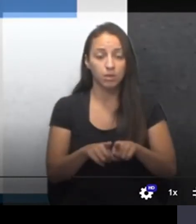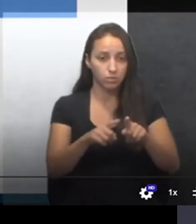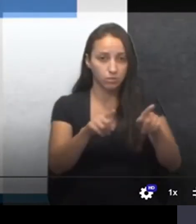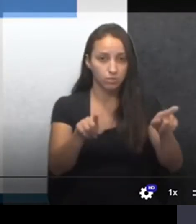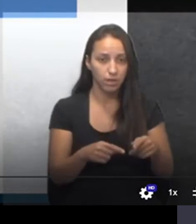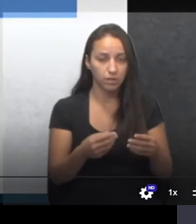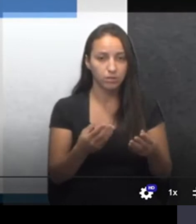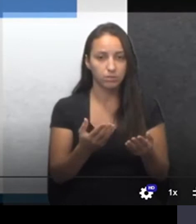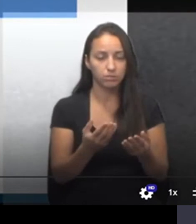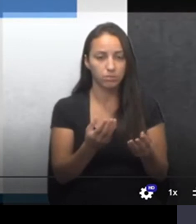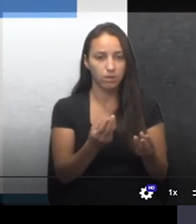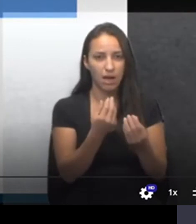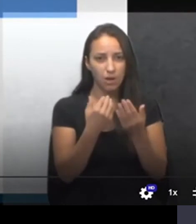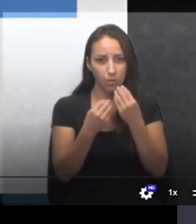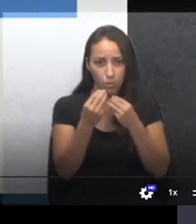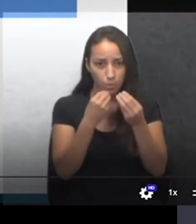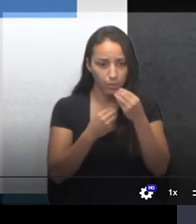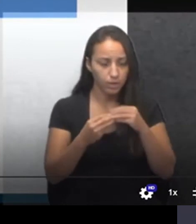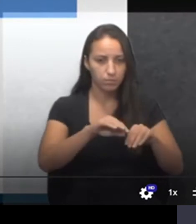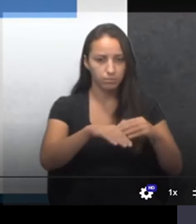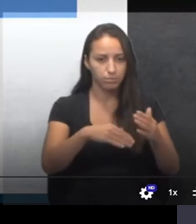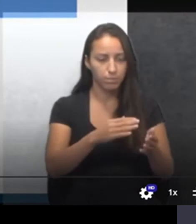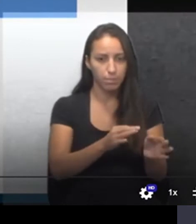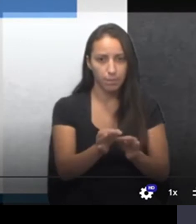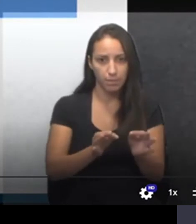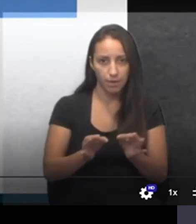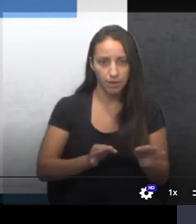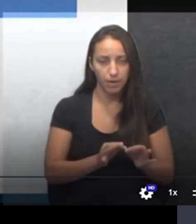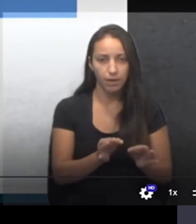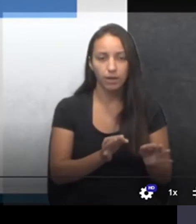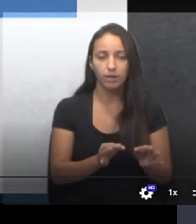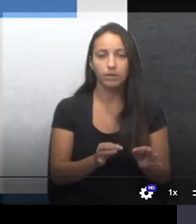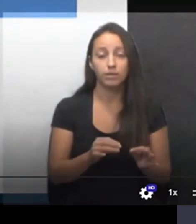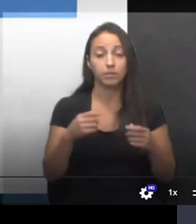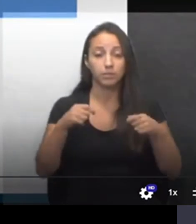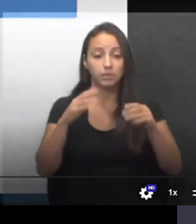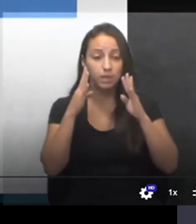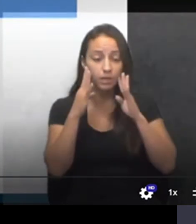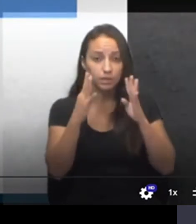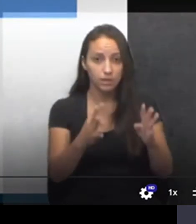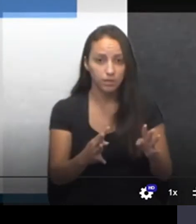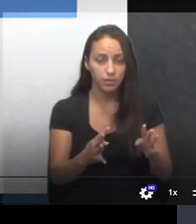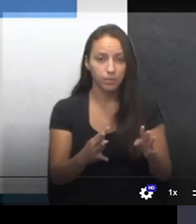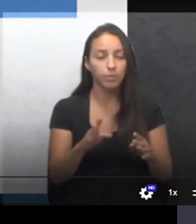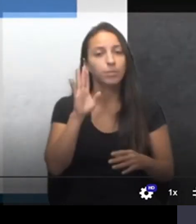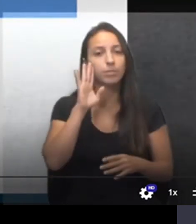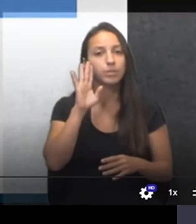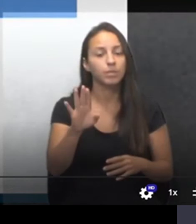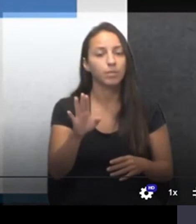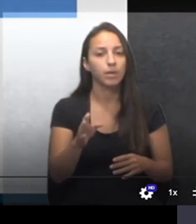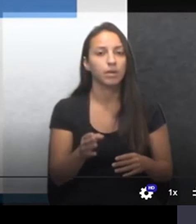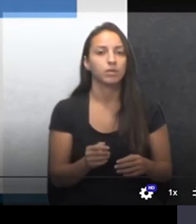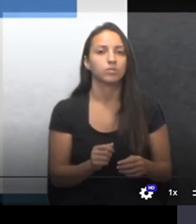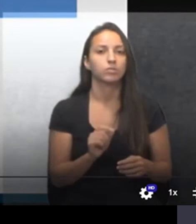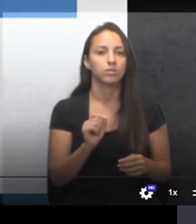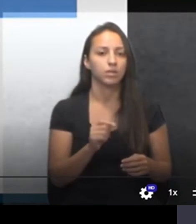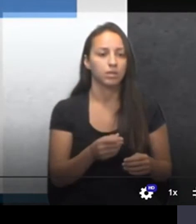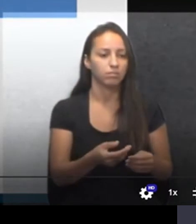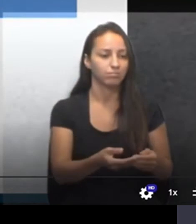manipulação de alimentos exigem grande atenção, especialmente quanto à entrada dos alimentos e a saída